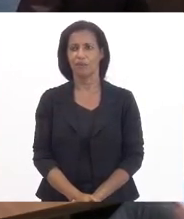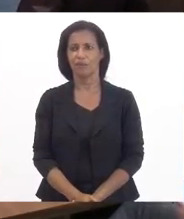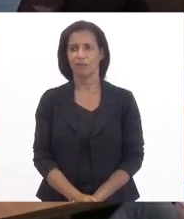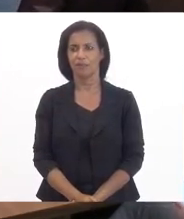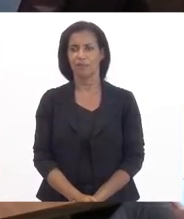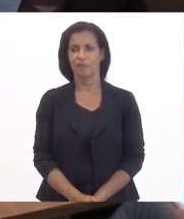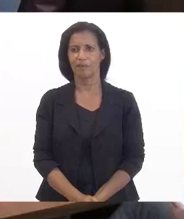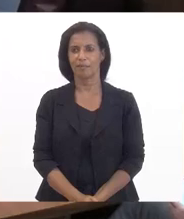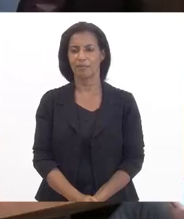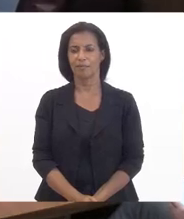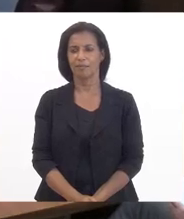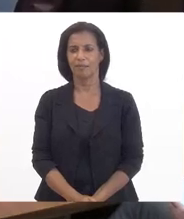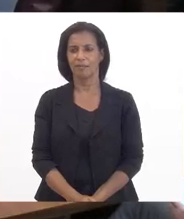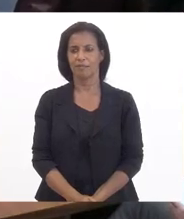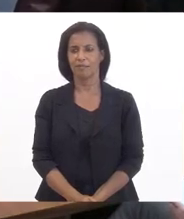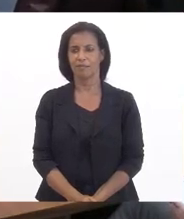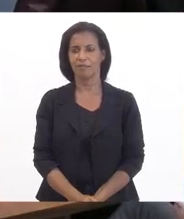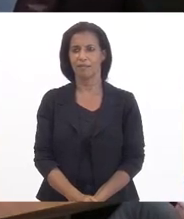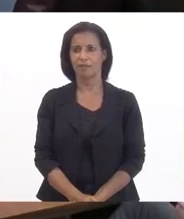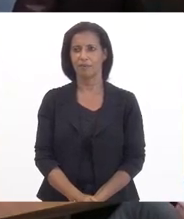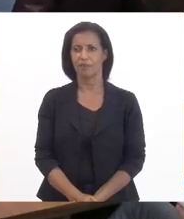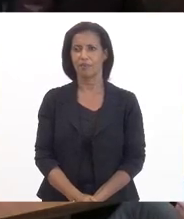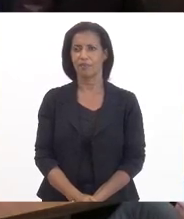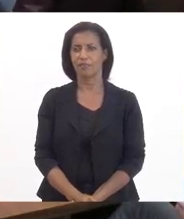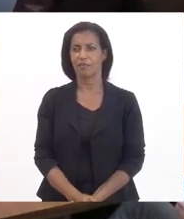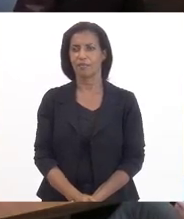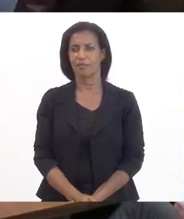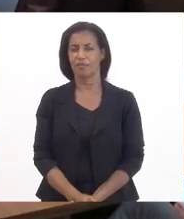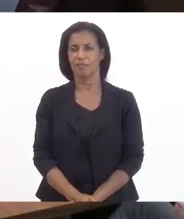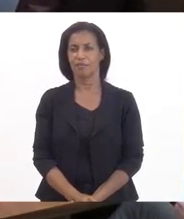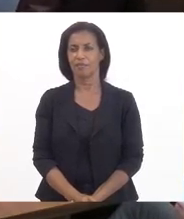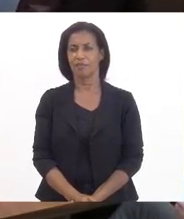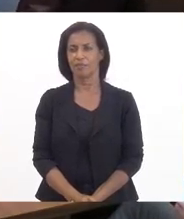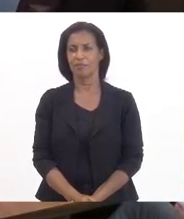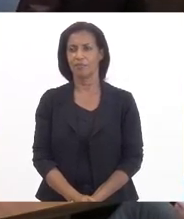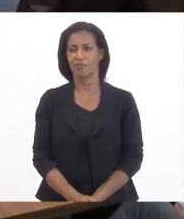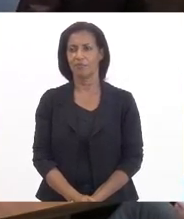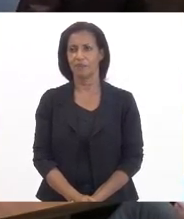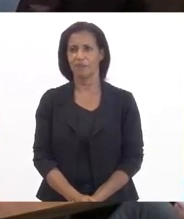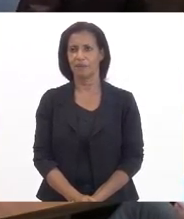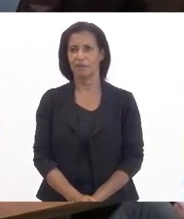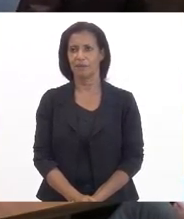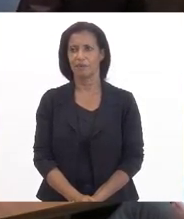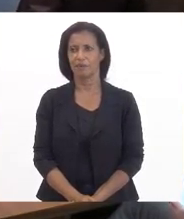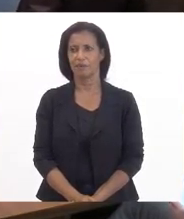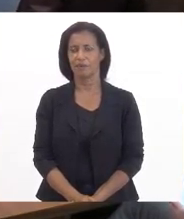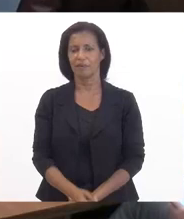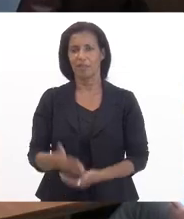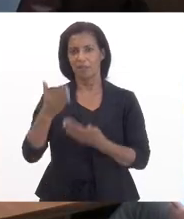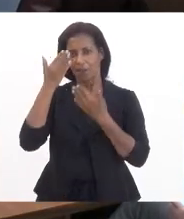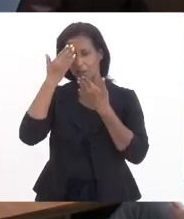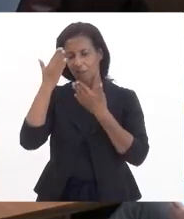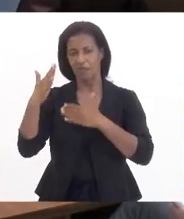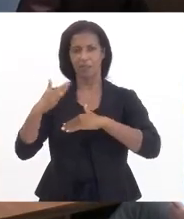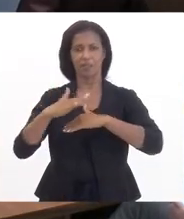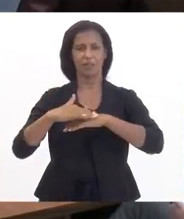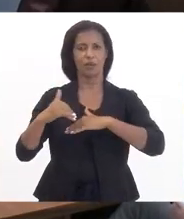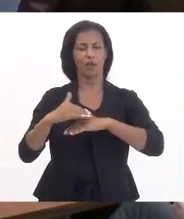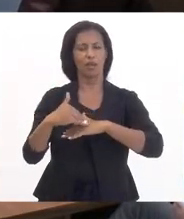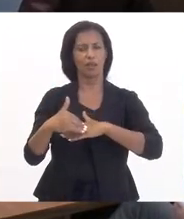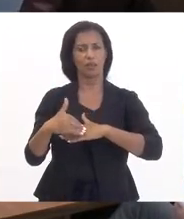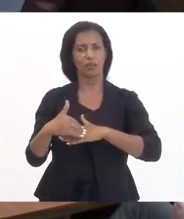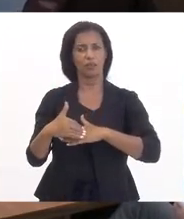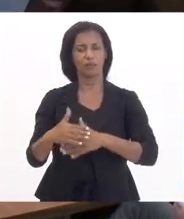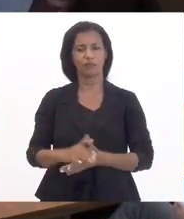Marcos Miller. O Paul Bell, quem estiver aqui, vamos tirar uma fotografia. Então, agradecer o carinho e a atenção, governador.